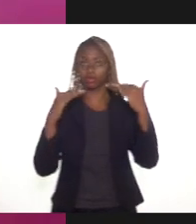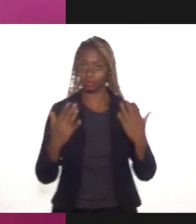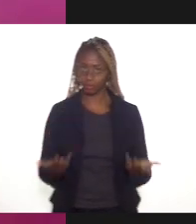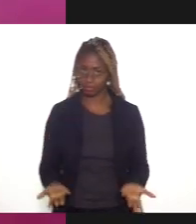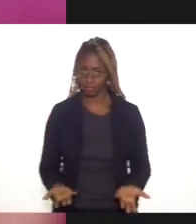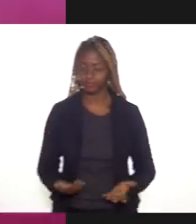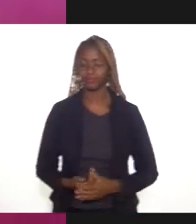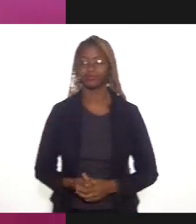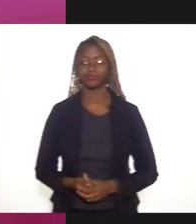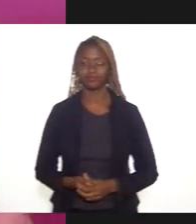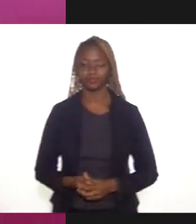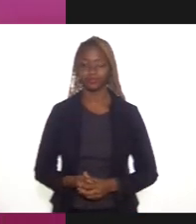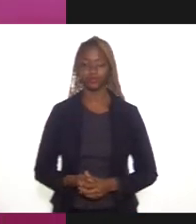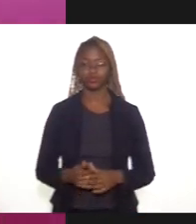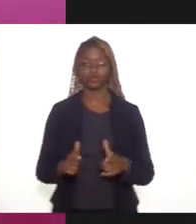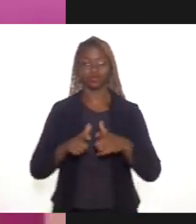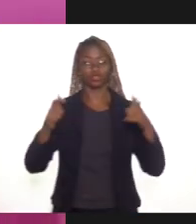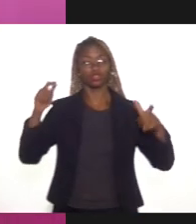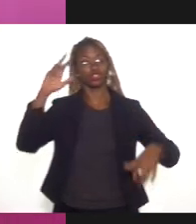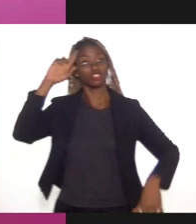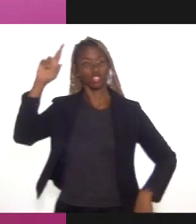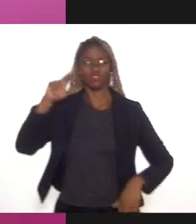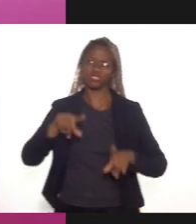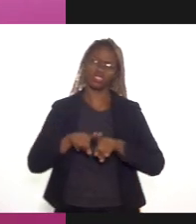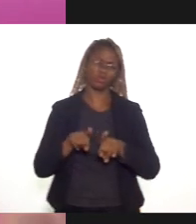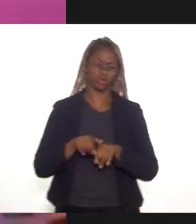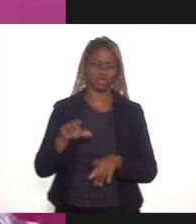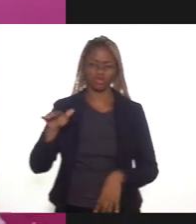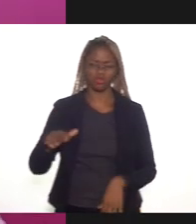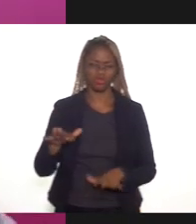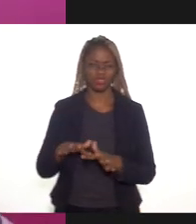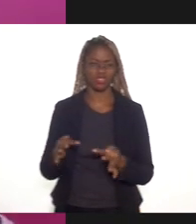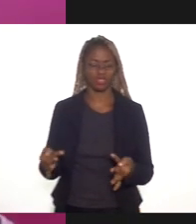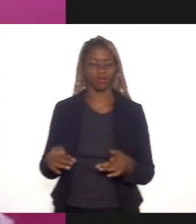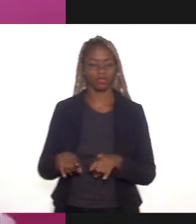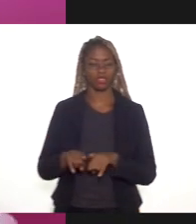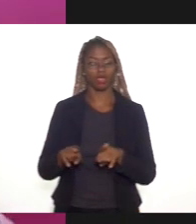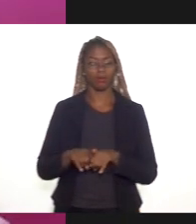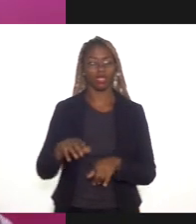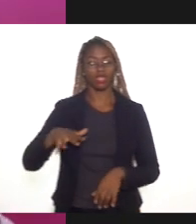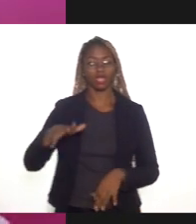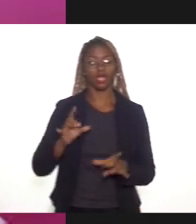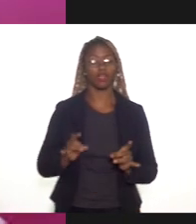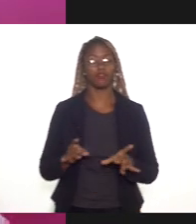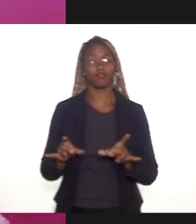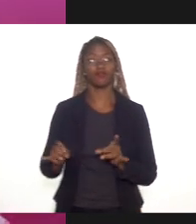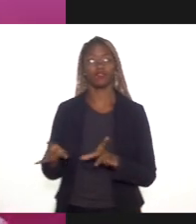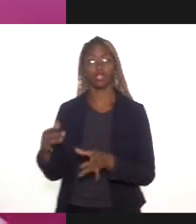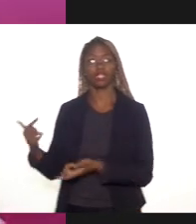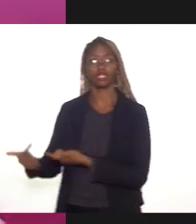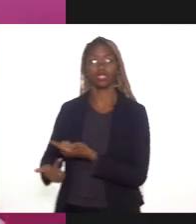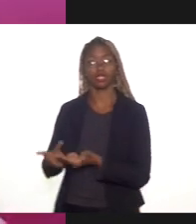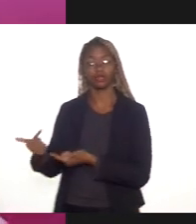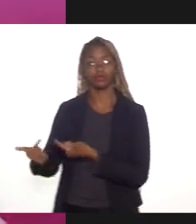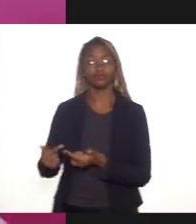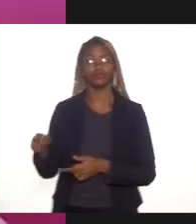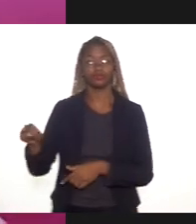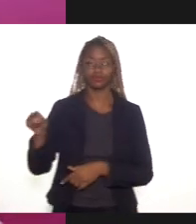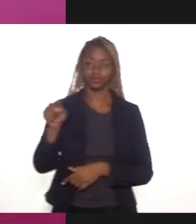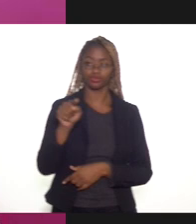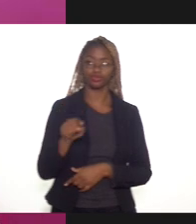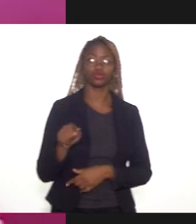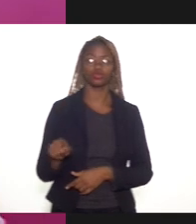Os grandes empresários, os pequenos também, empresários da área do comércio, da área do serviço, eles